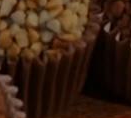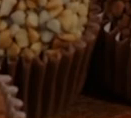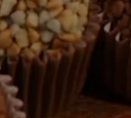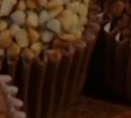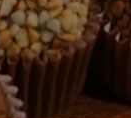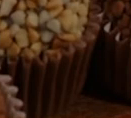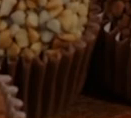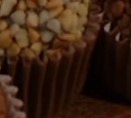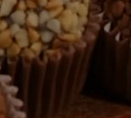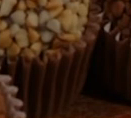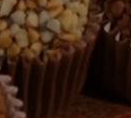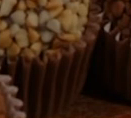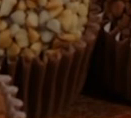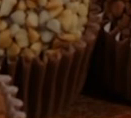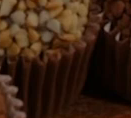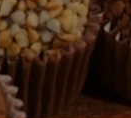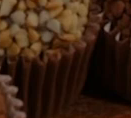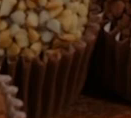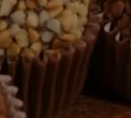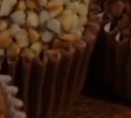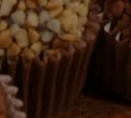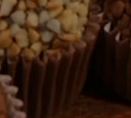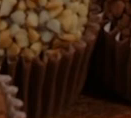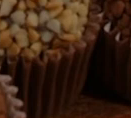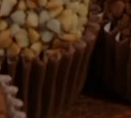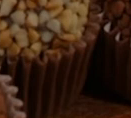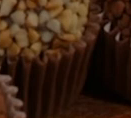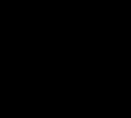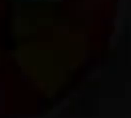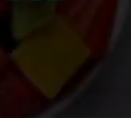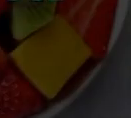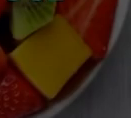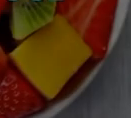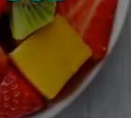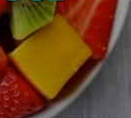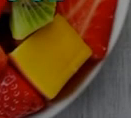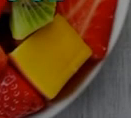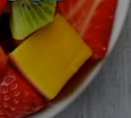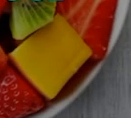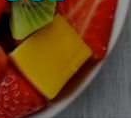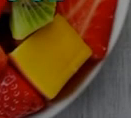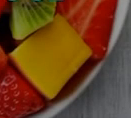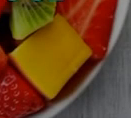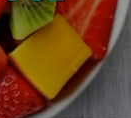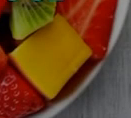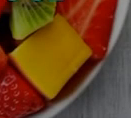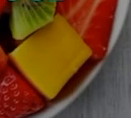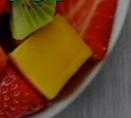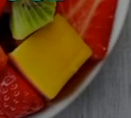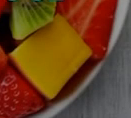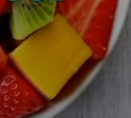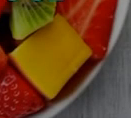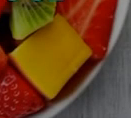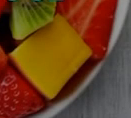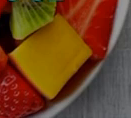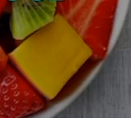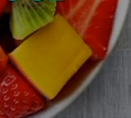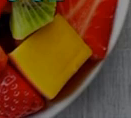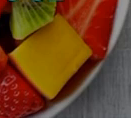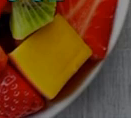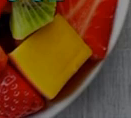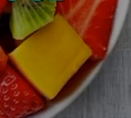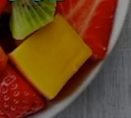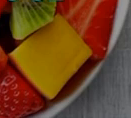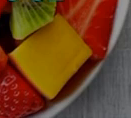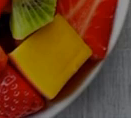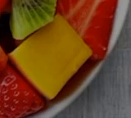não estão proibidos, mas devem ser consumidos com moderação. Diabéticos podem consumir frutas, até aquelas que têm